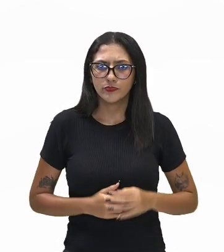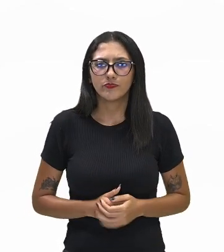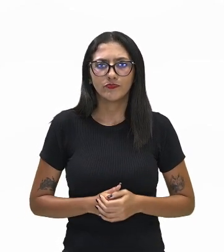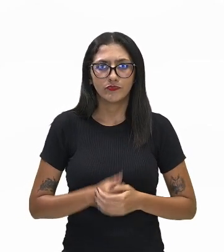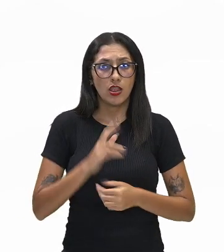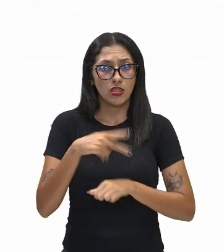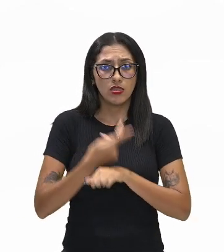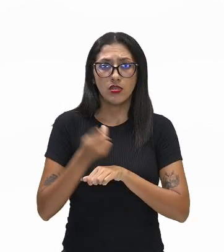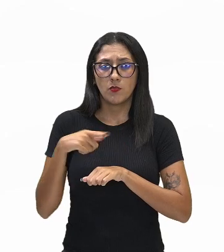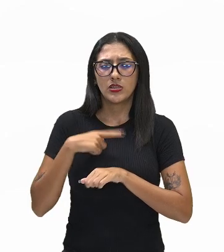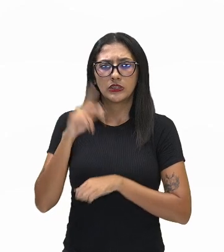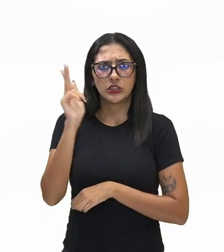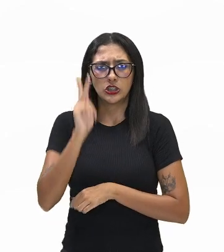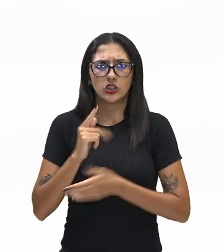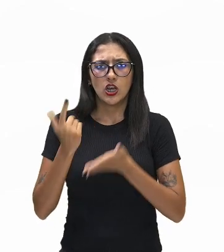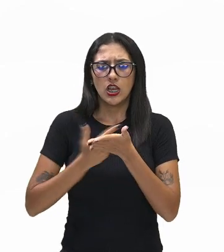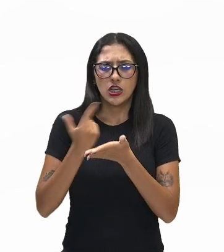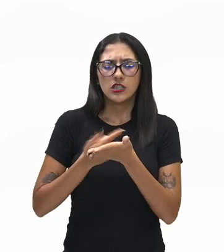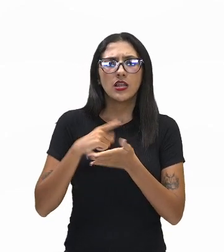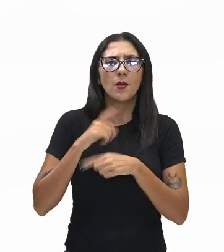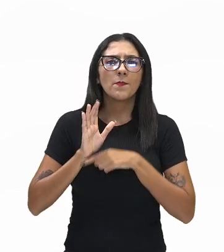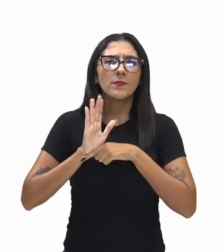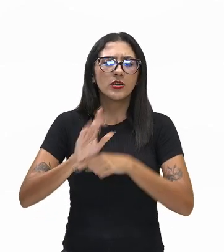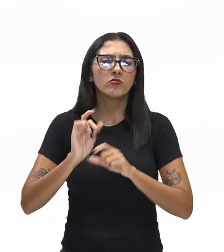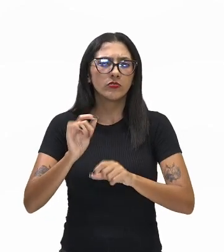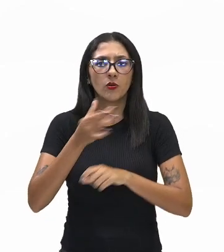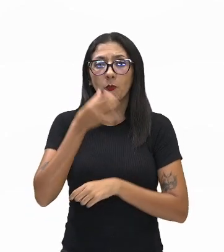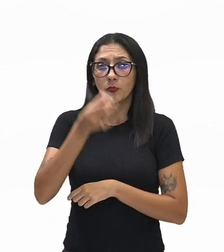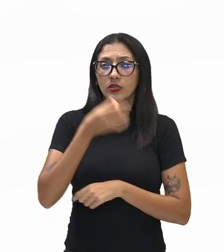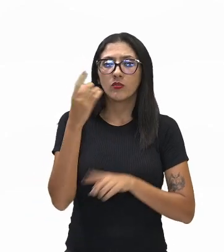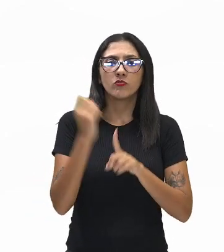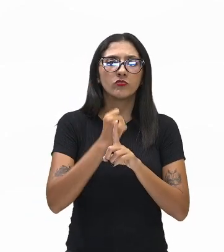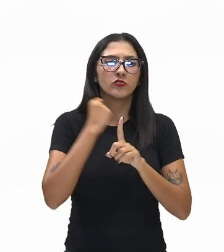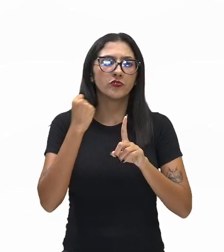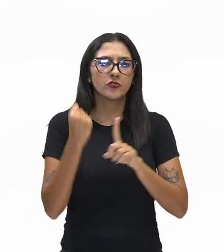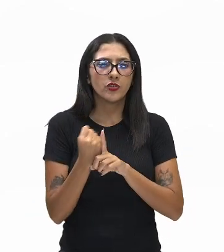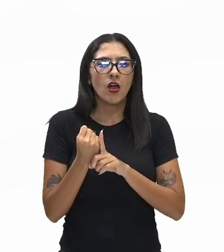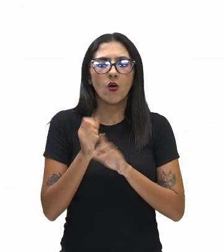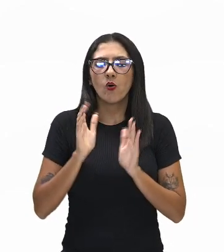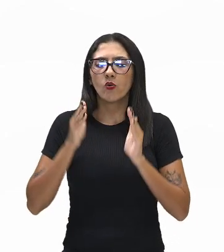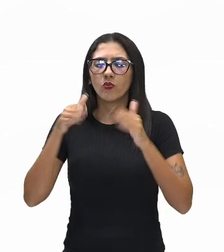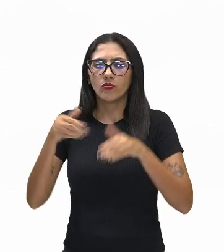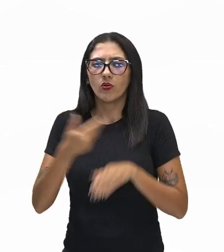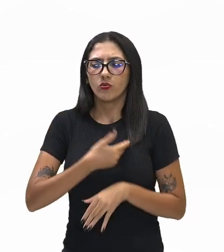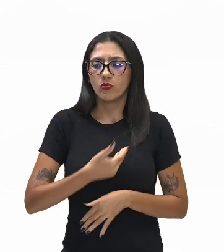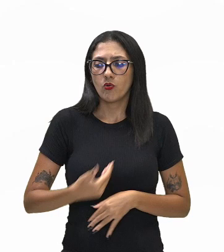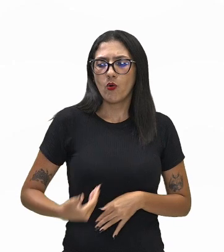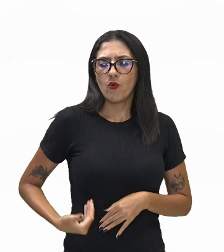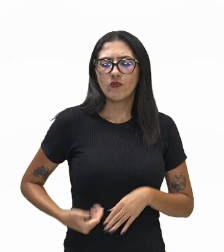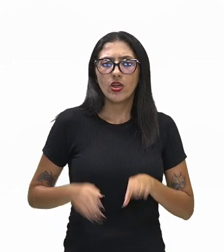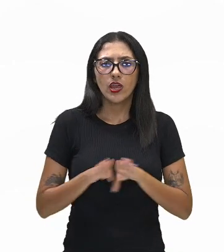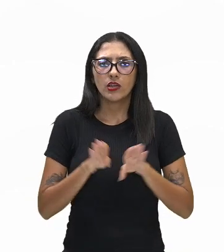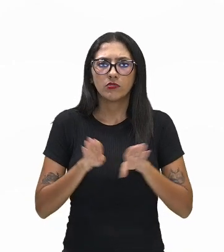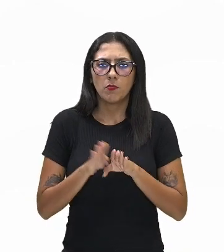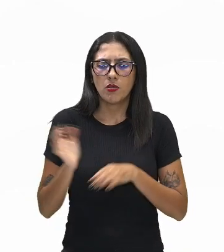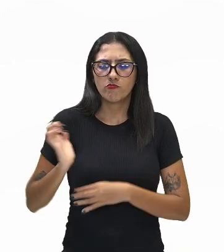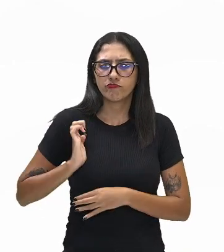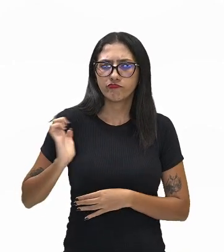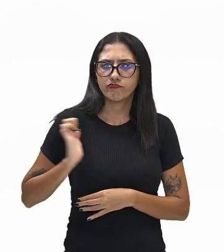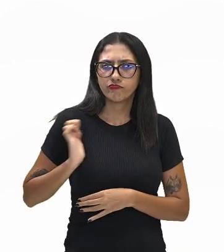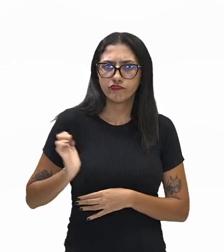Ramos traz uma forte crítica social direcionada ao governo, aos ricos fazendeiros e